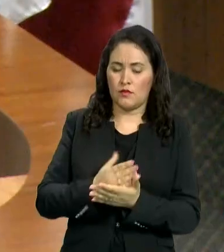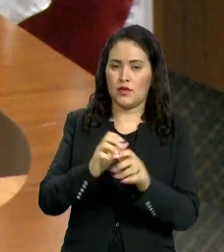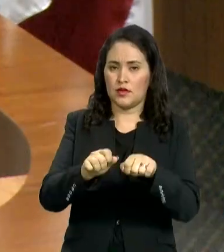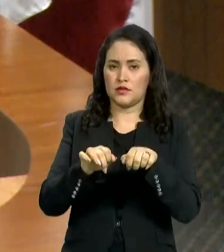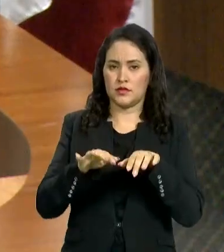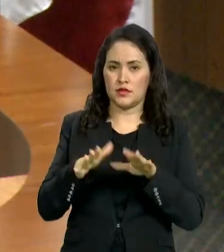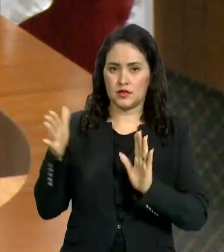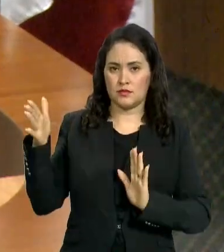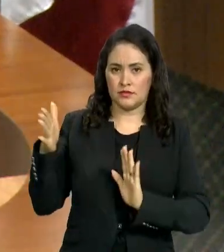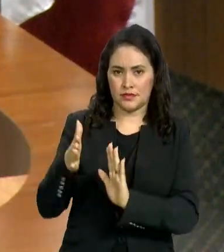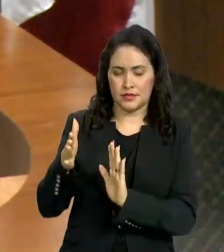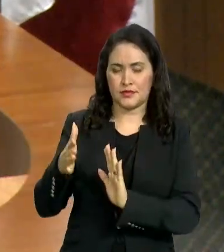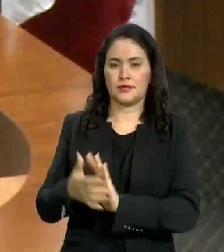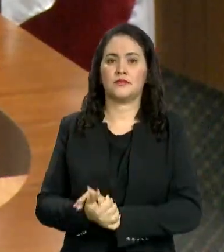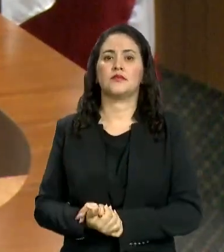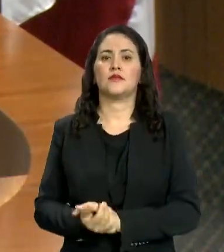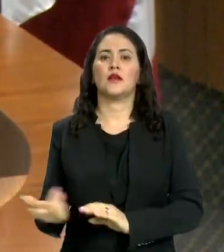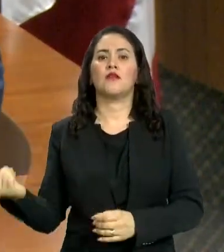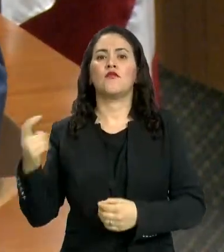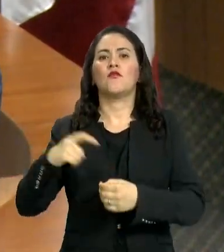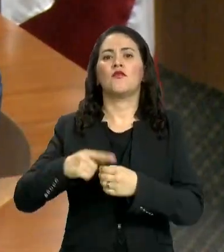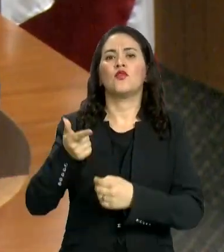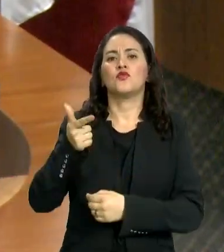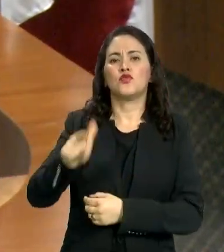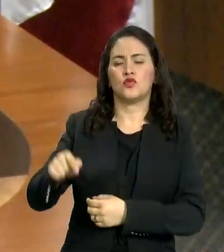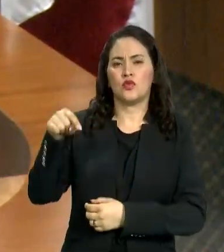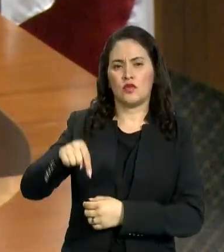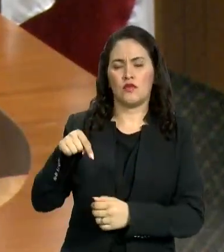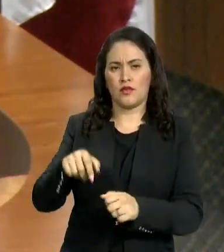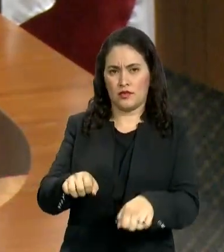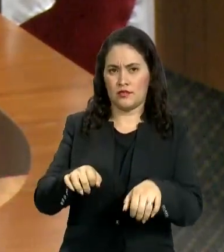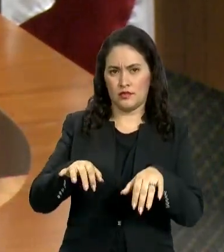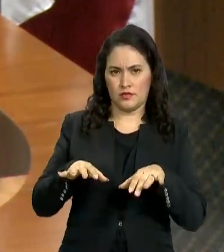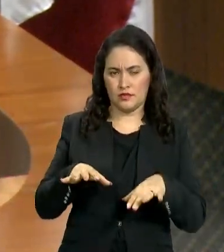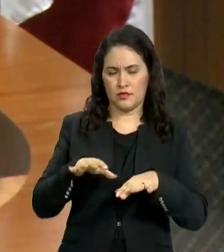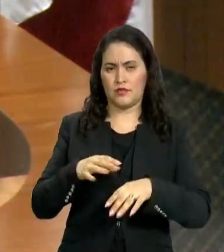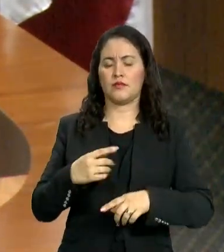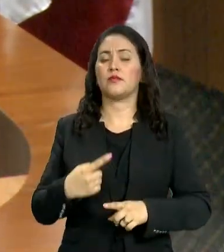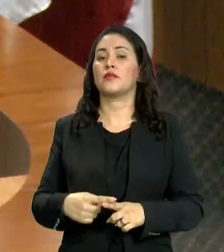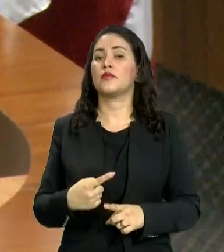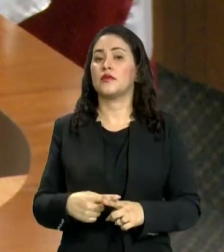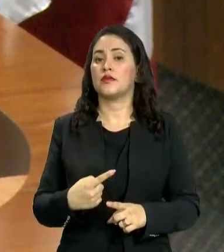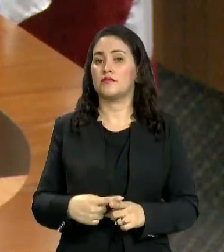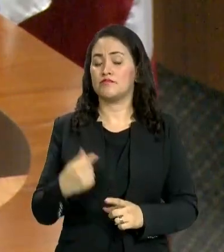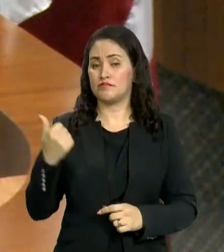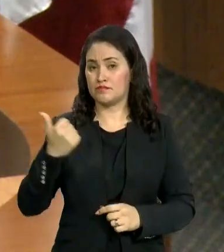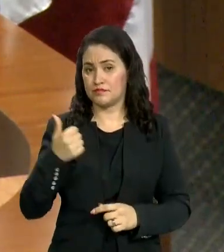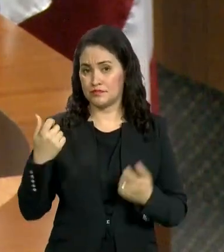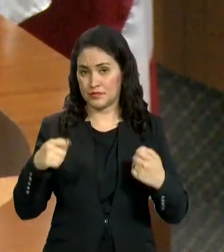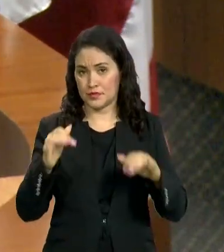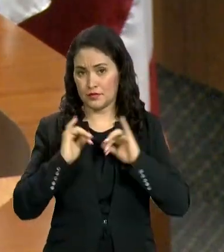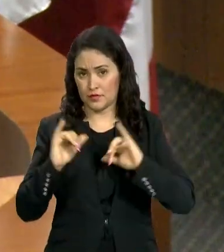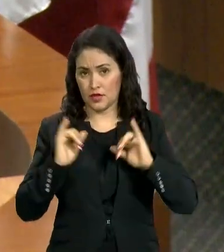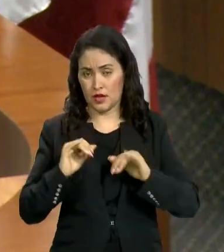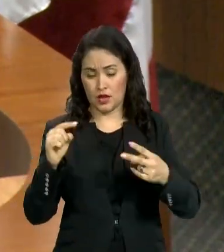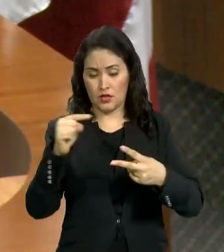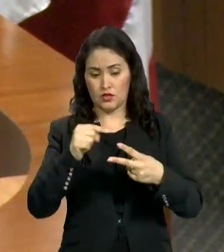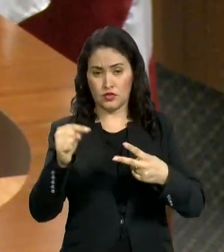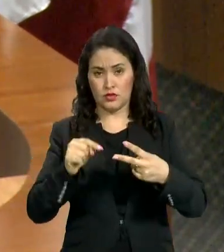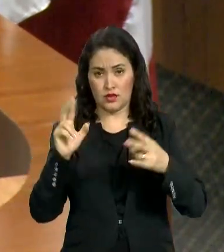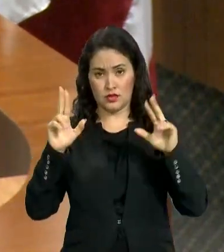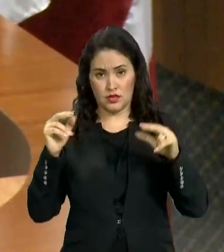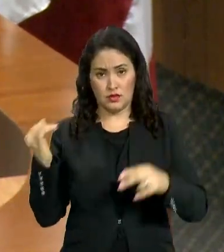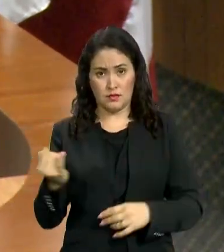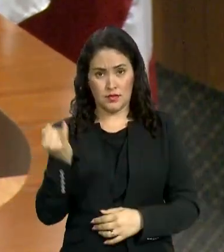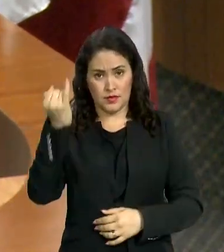expediente volto mais uma vez aqui a essa Tribuna primeiro para falar de dois pontos muito importantes